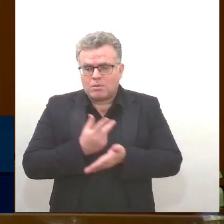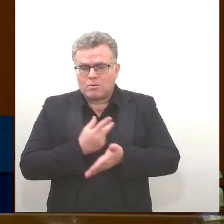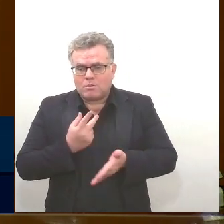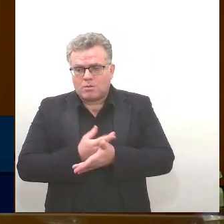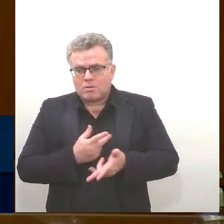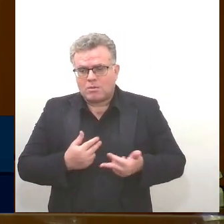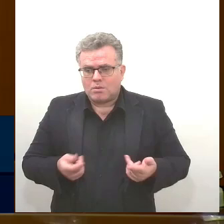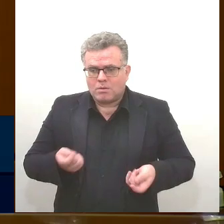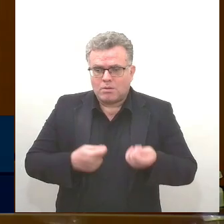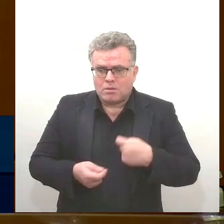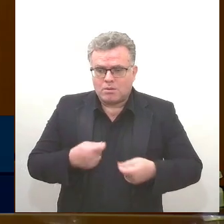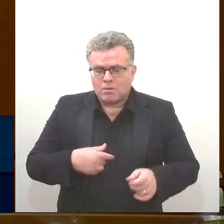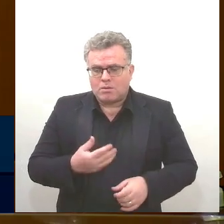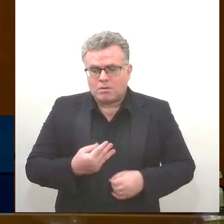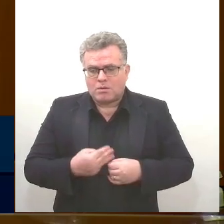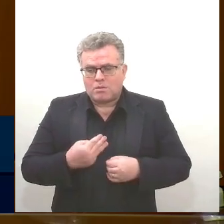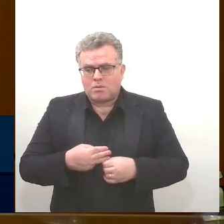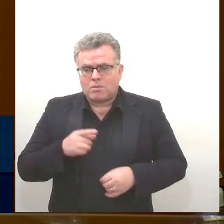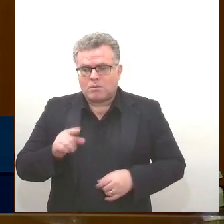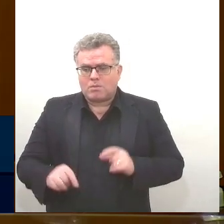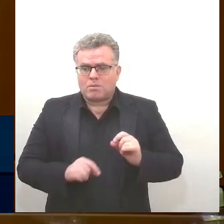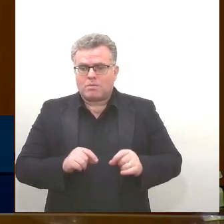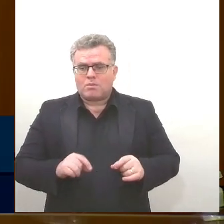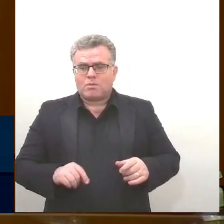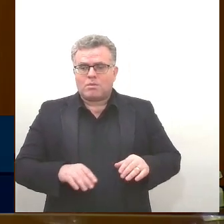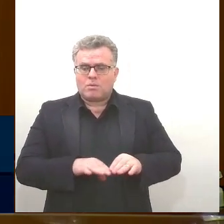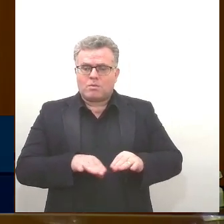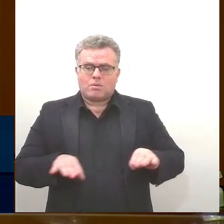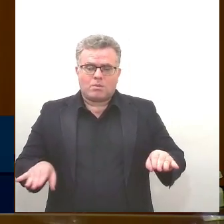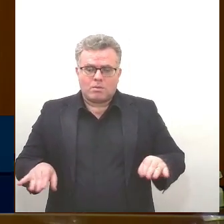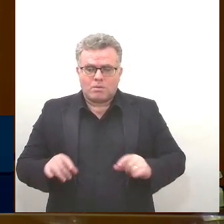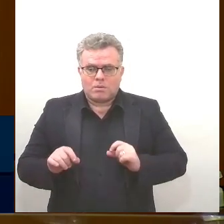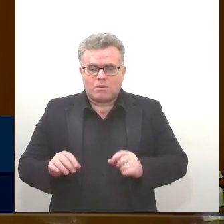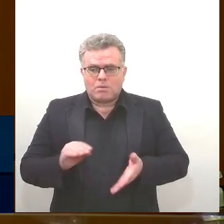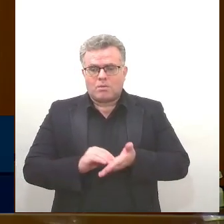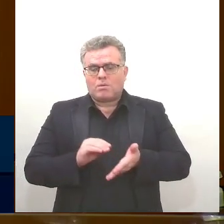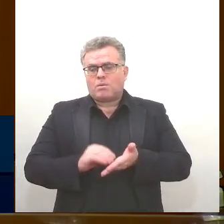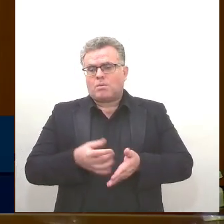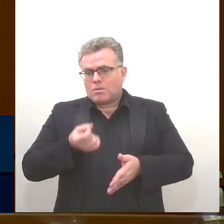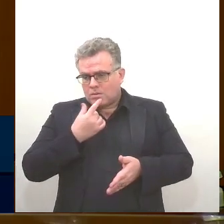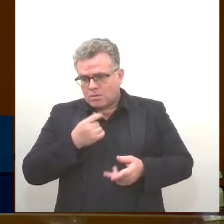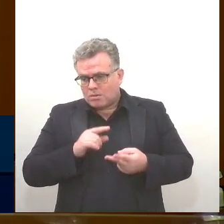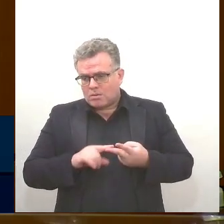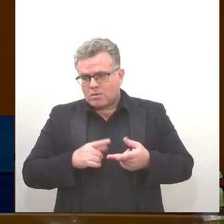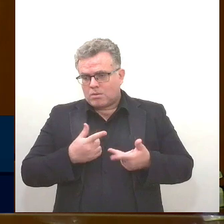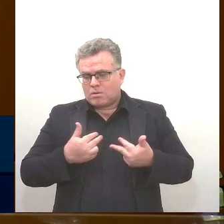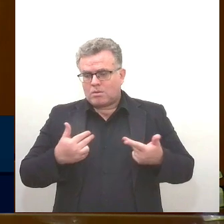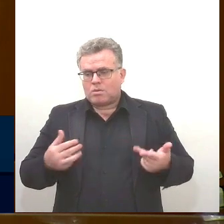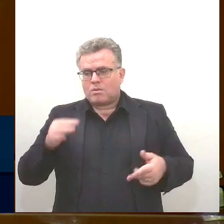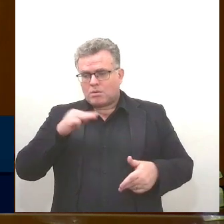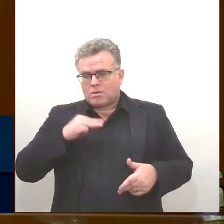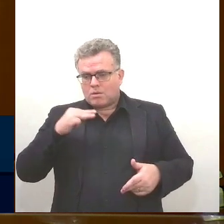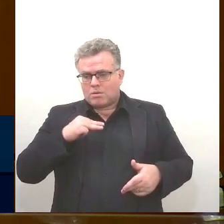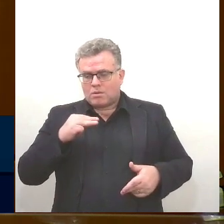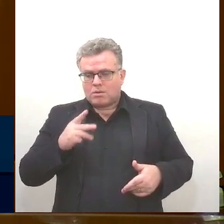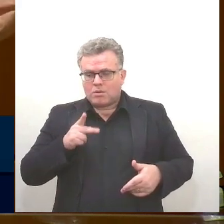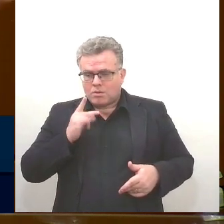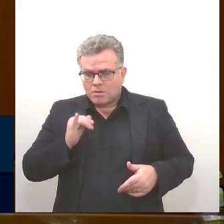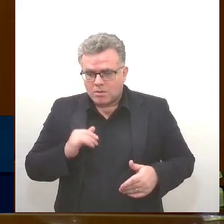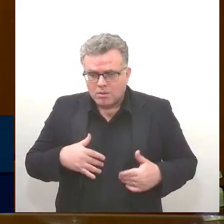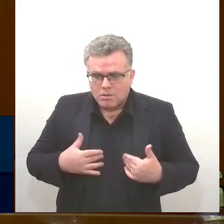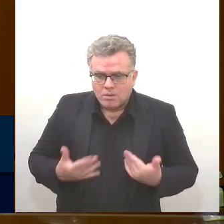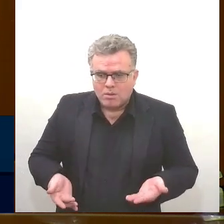Rua esburacada falta de medicamento nos postos de saúde as mães com os filhos atípicos sem nenhum tipo de